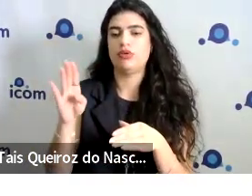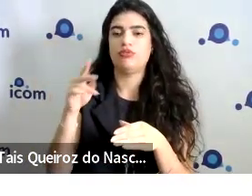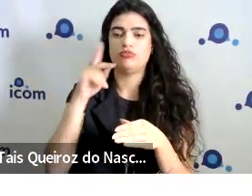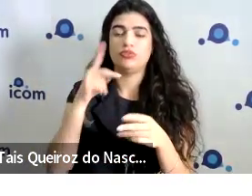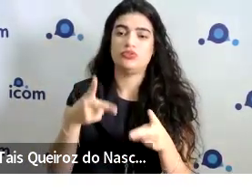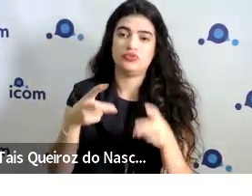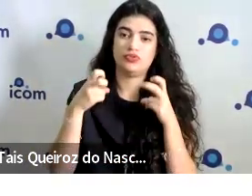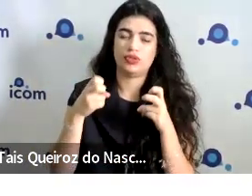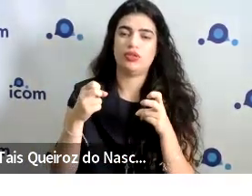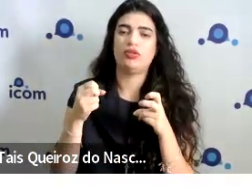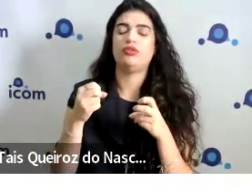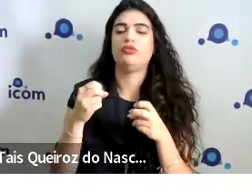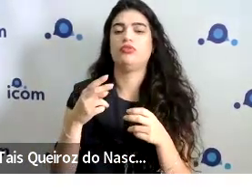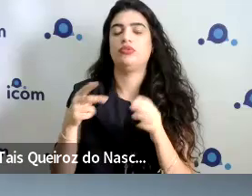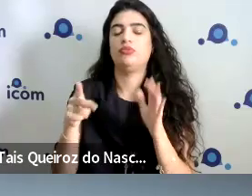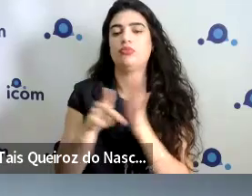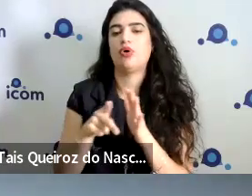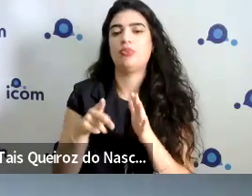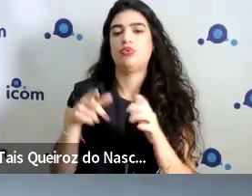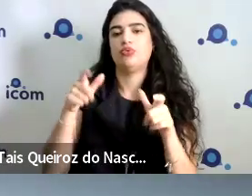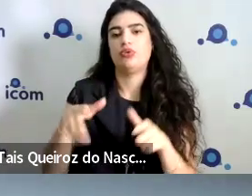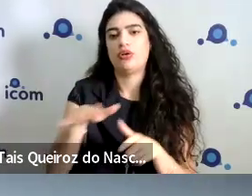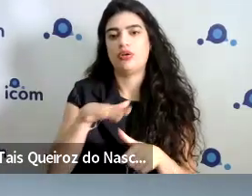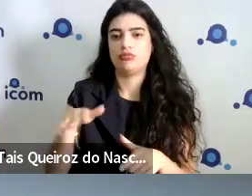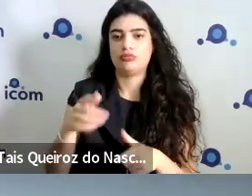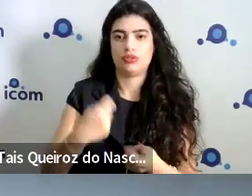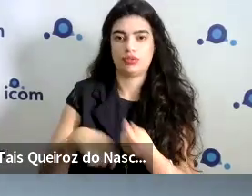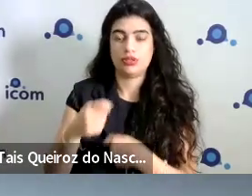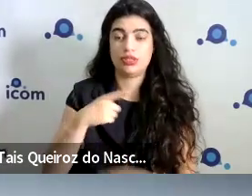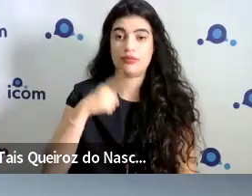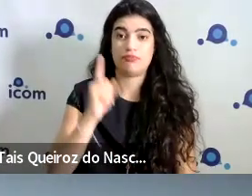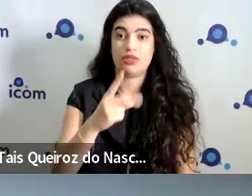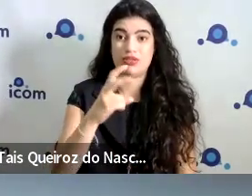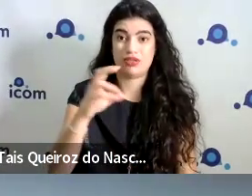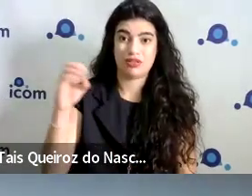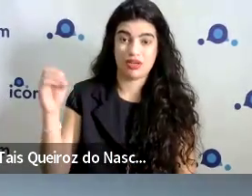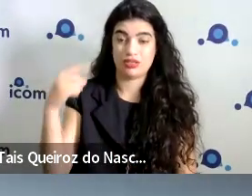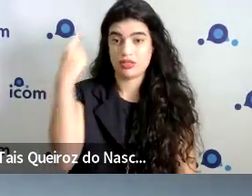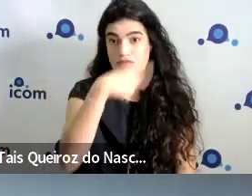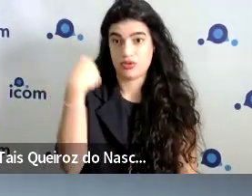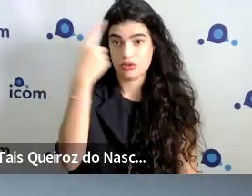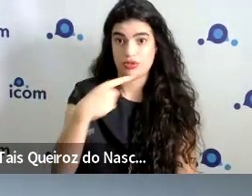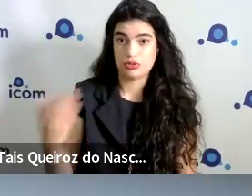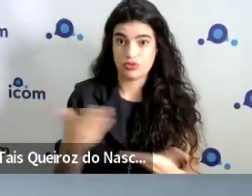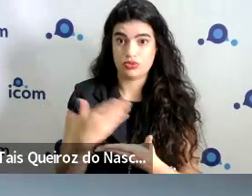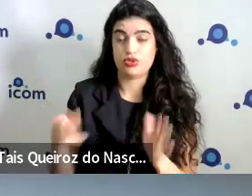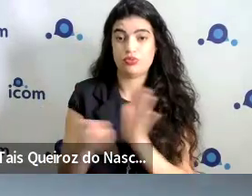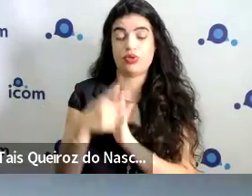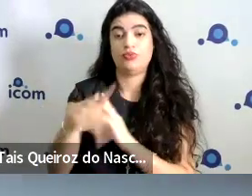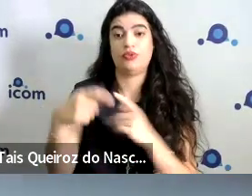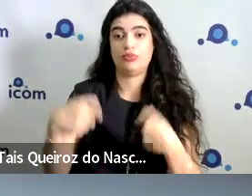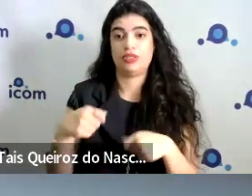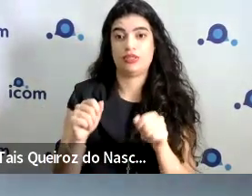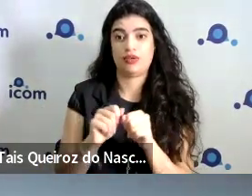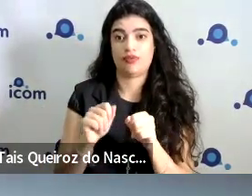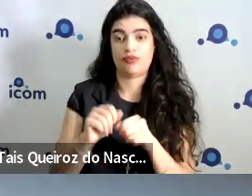mal como um ambiente de negócios? A gente tem 1.500 horas hoje para fazer, né,